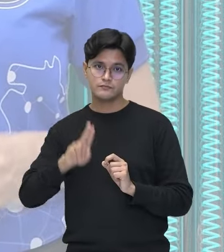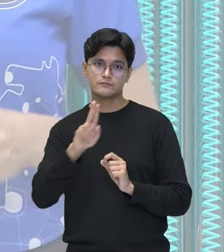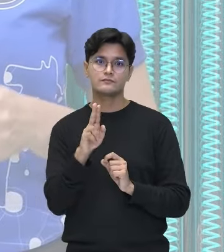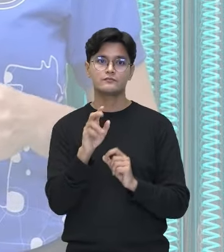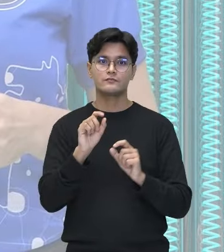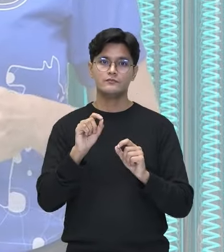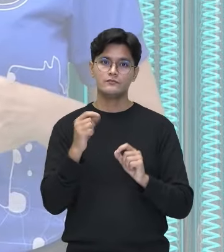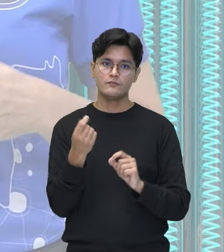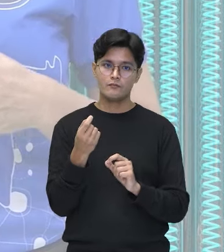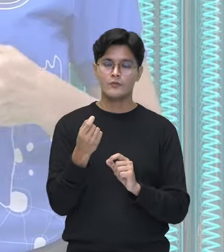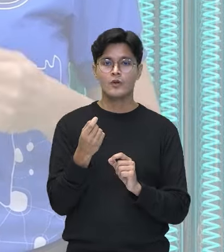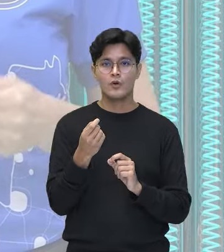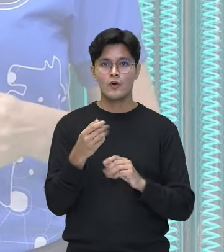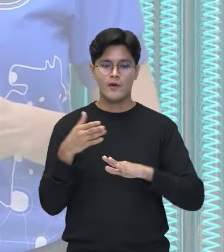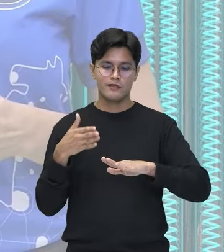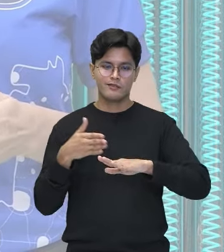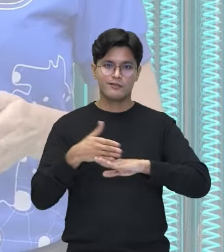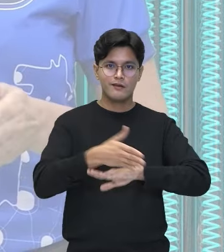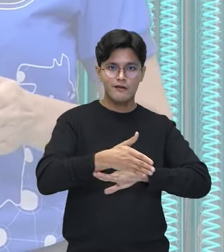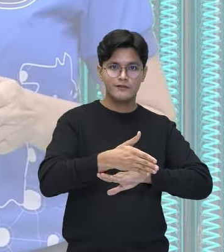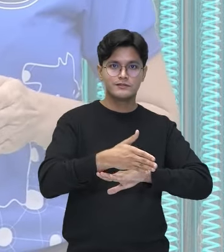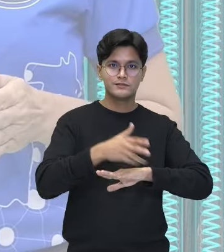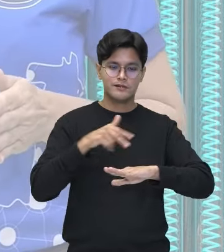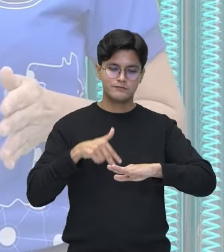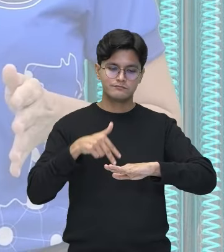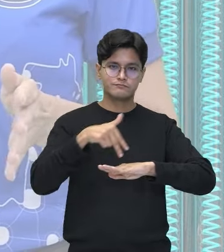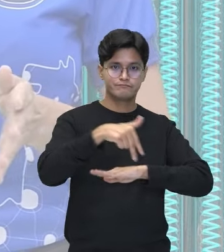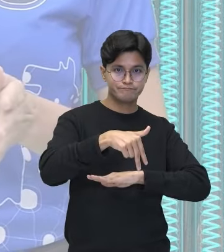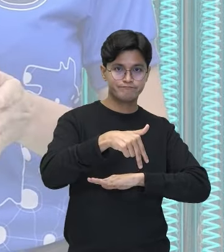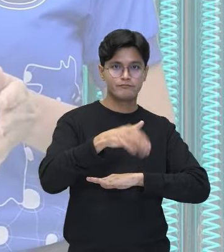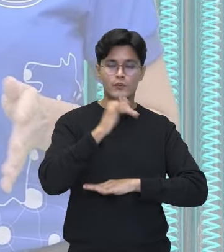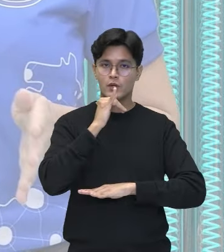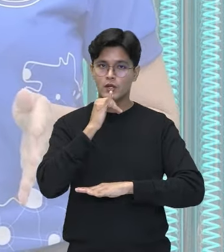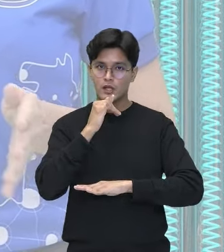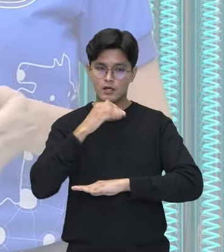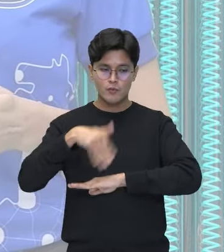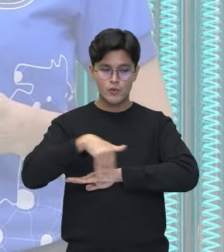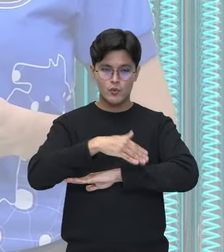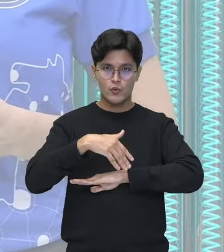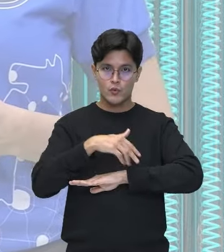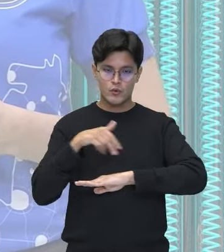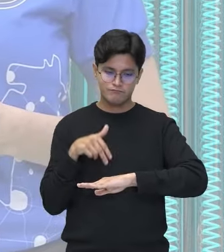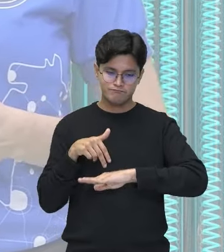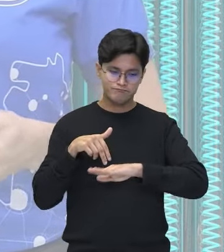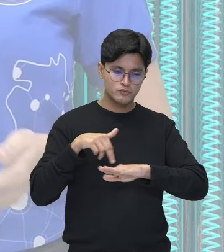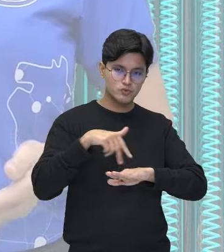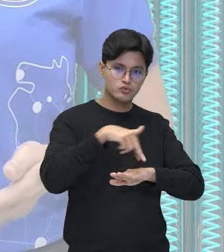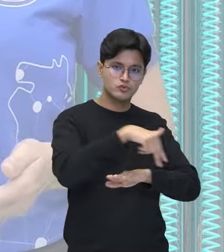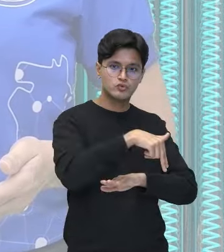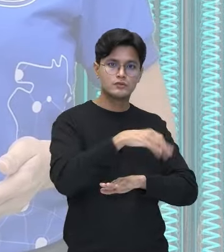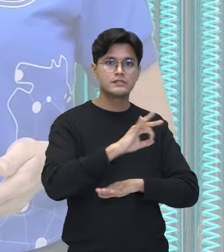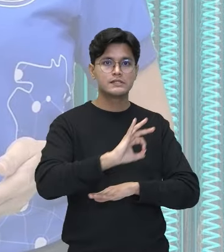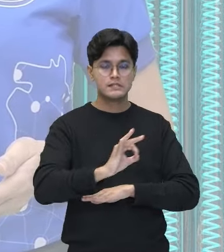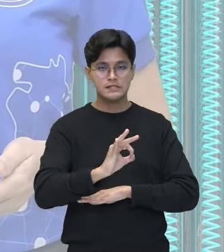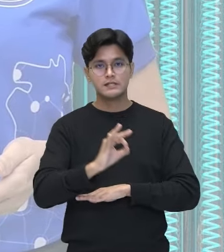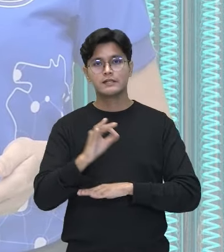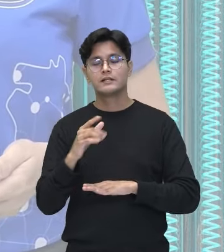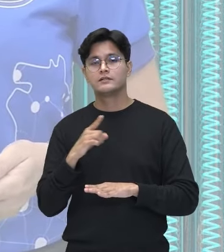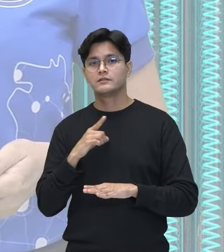ou atravessar para o outro lado. Dá essa ideia, né? De fazer tipo uma ponte, ok? Um exemplo